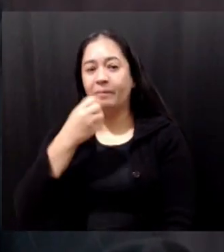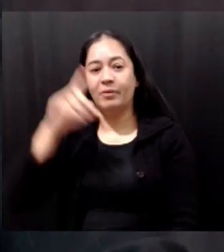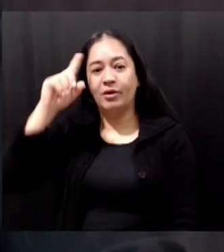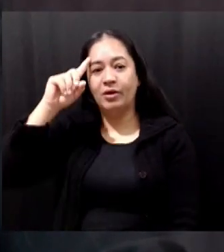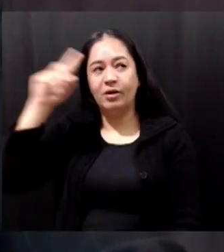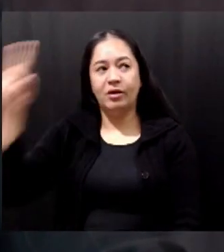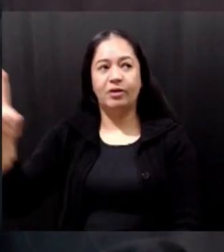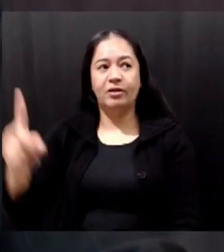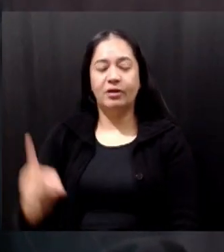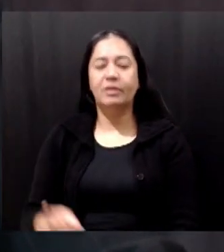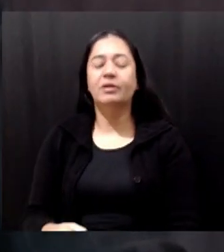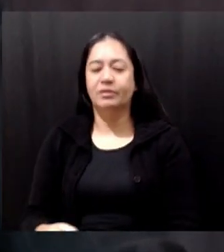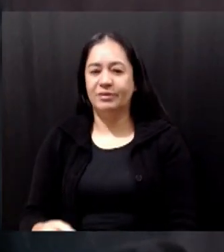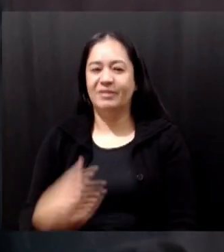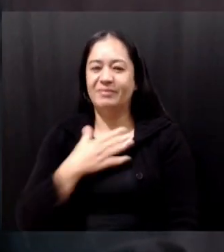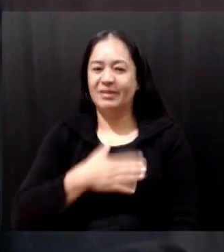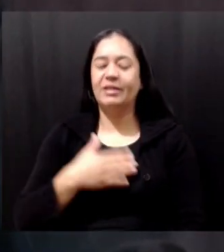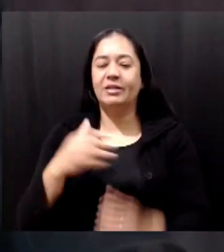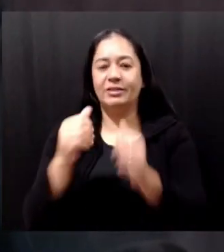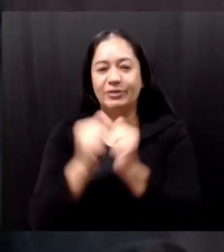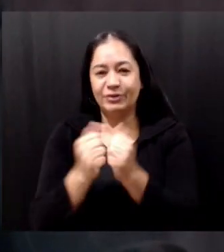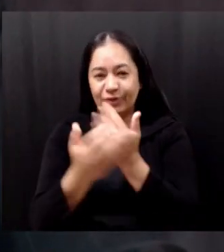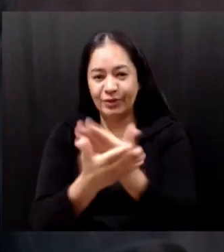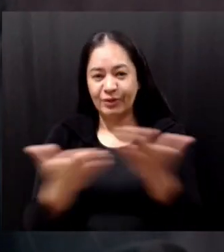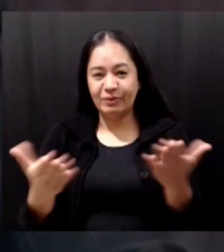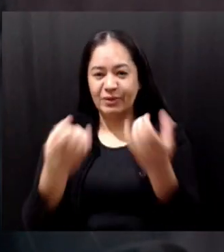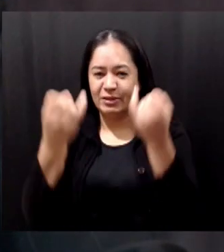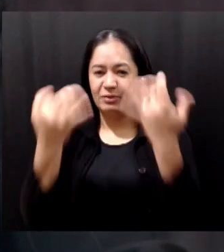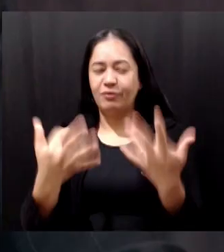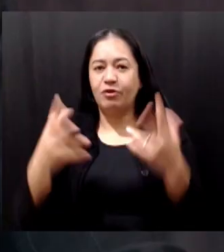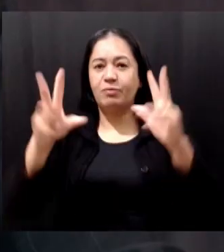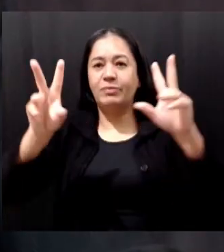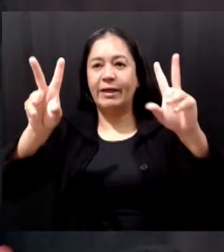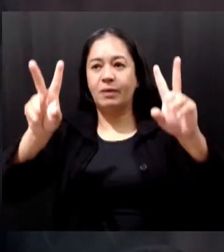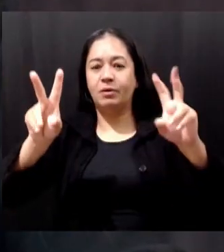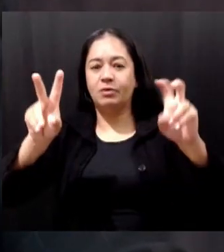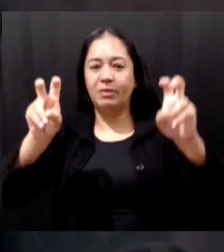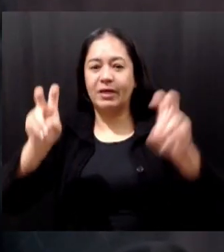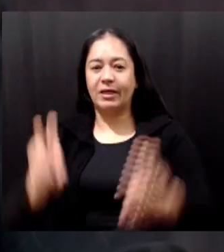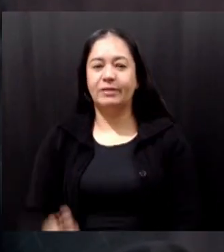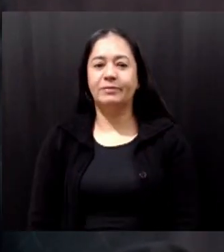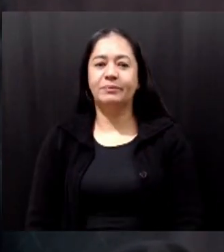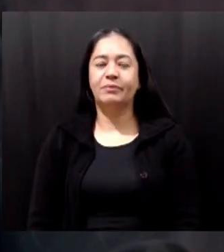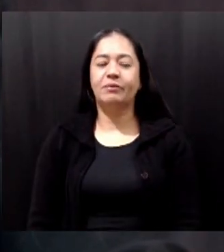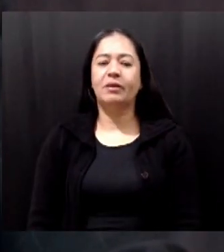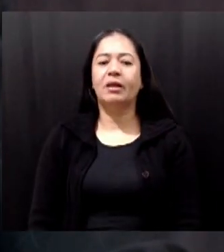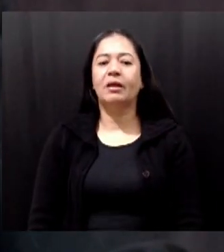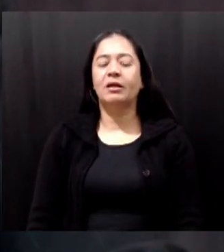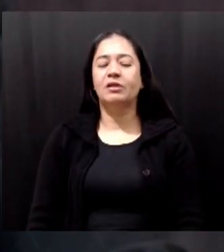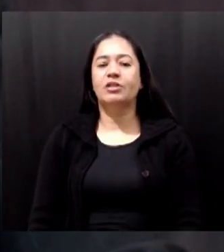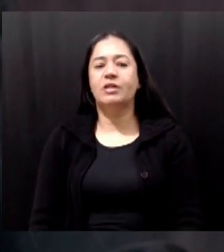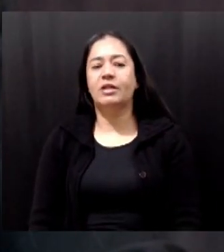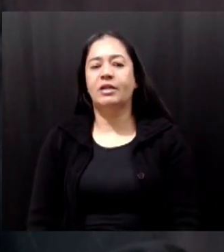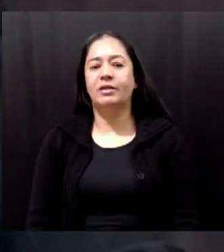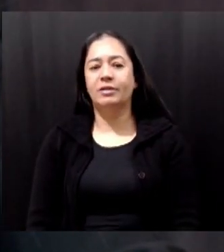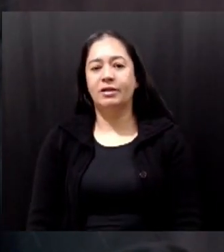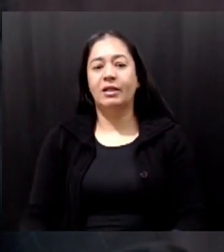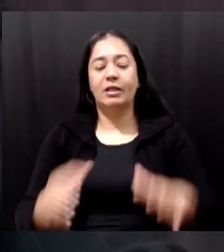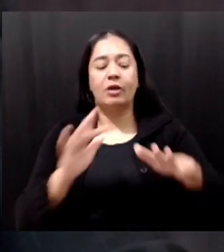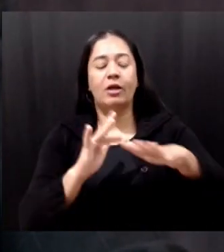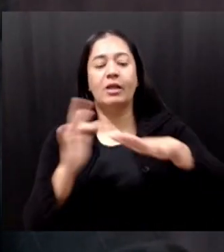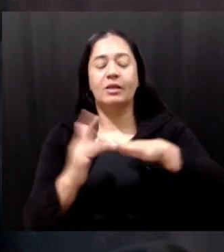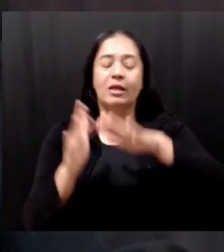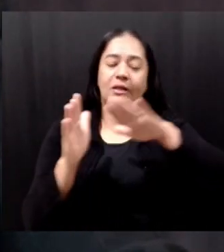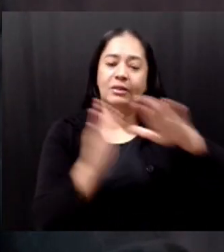todos vocês para falar desse assunto tão importante, que é falar sobre a desconexão e falar sobre a nossa